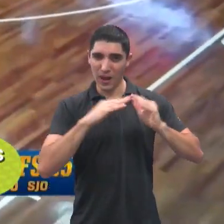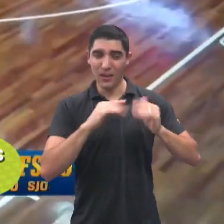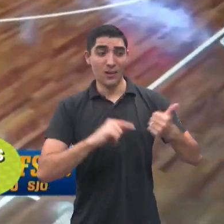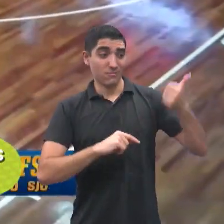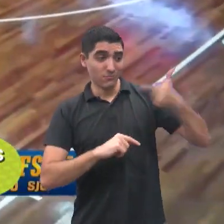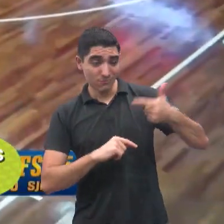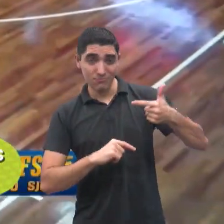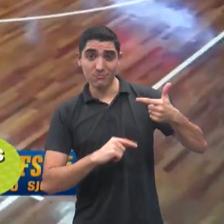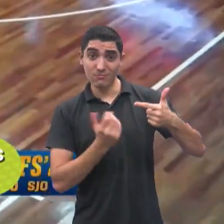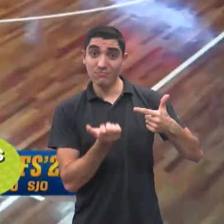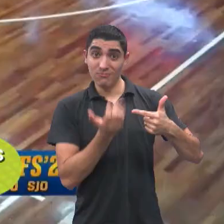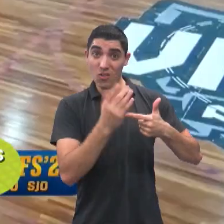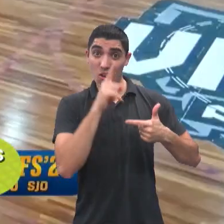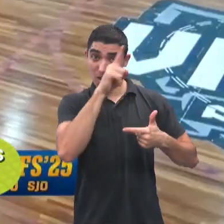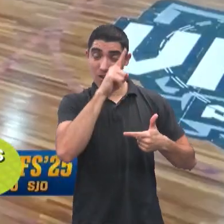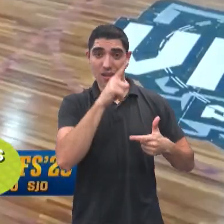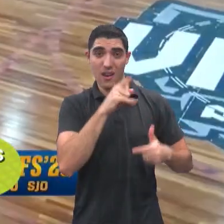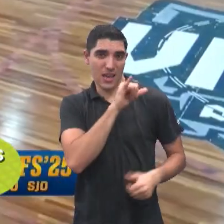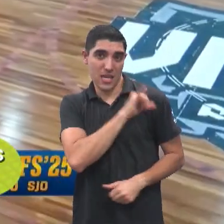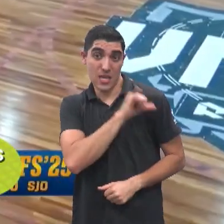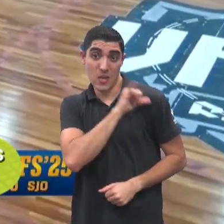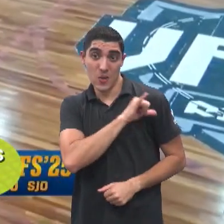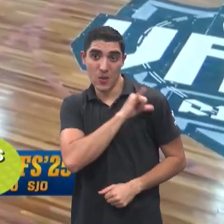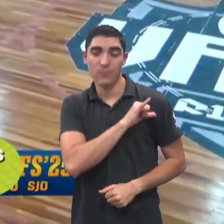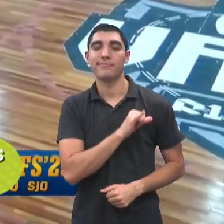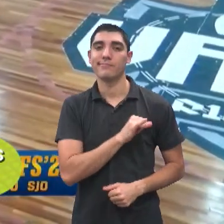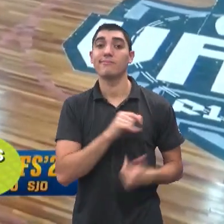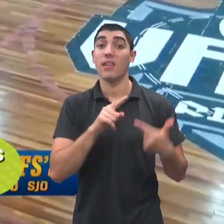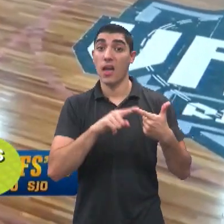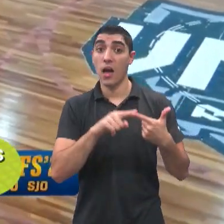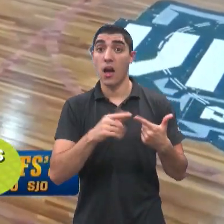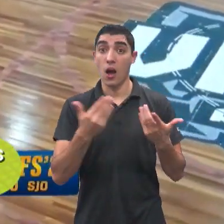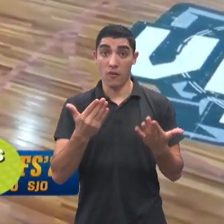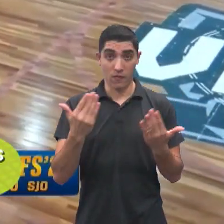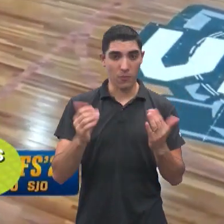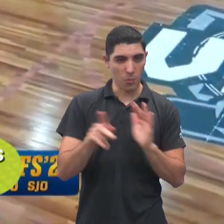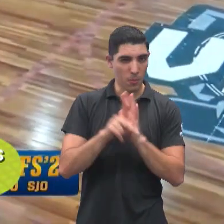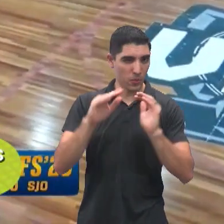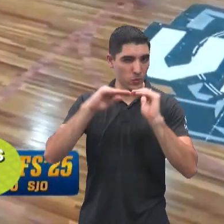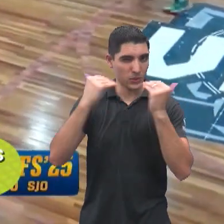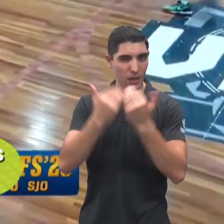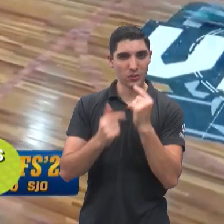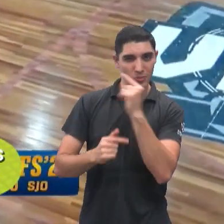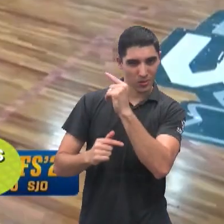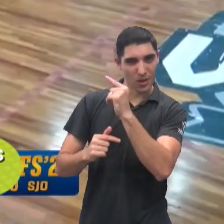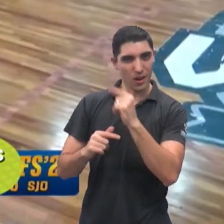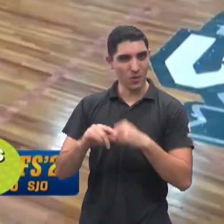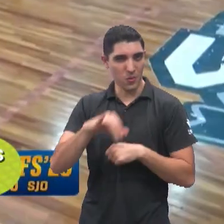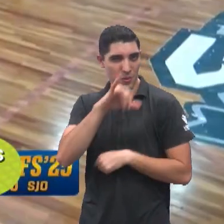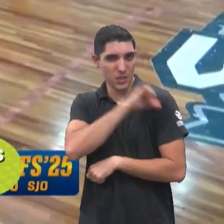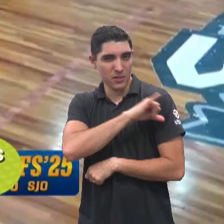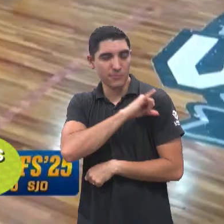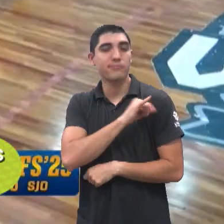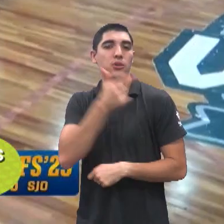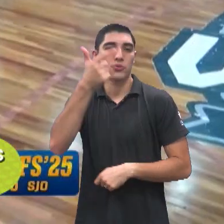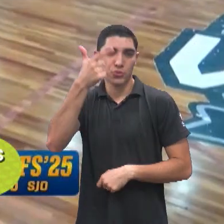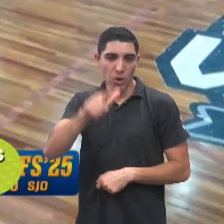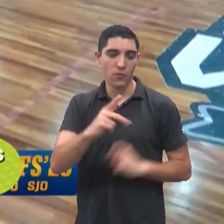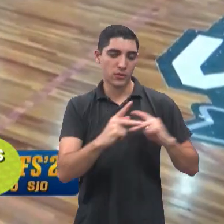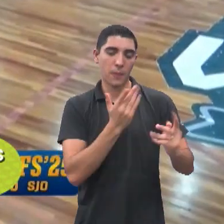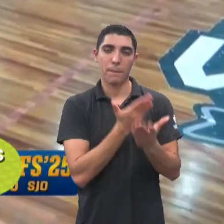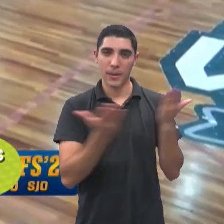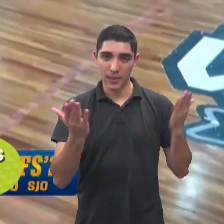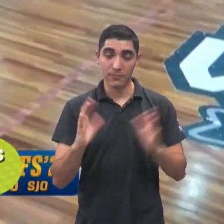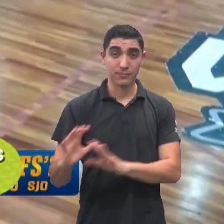Repito, nos playoffs de 8ª de final do NBB. Desta vez jogando lá no ginásio de São Januário. São José foi novamente derrotado agora pelo placar